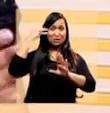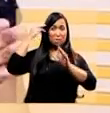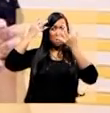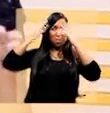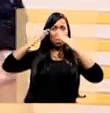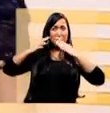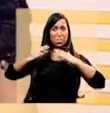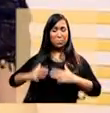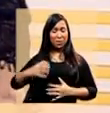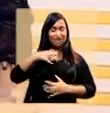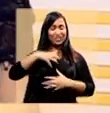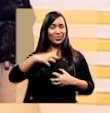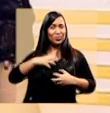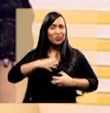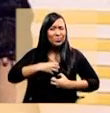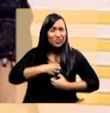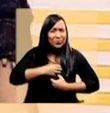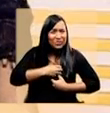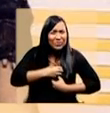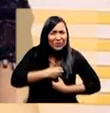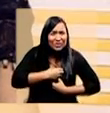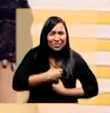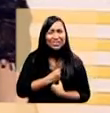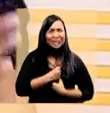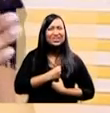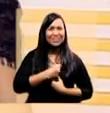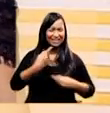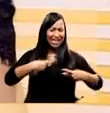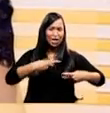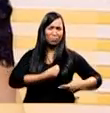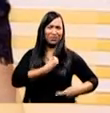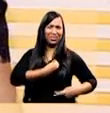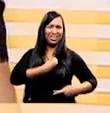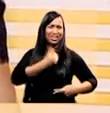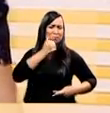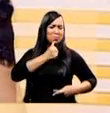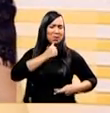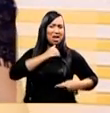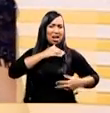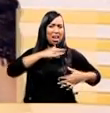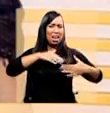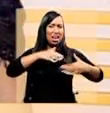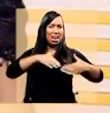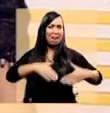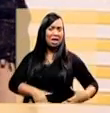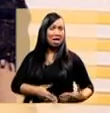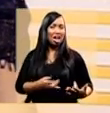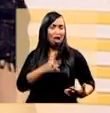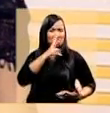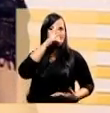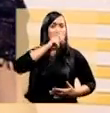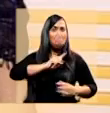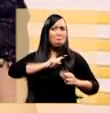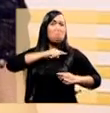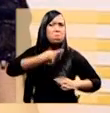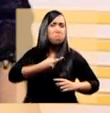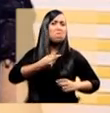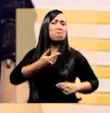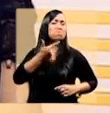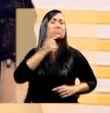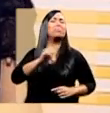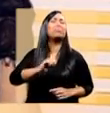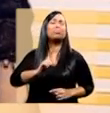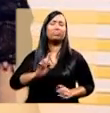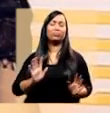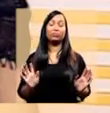ela se sinta menor, faz com que ela se desconstrói como mulher também, é onde ela não tem força para buscar ajuda.